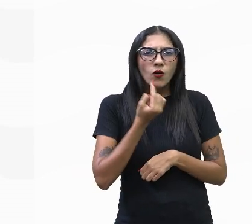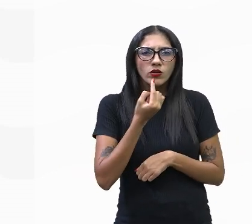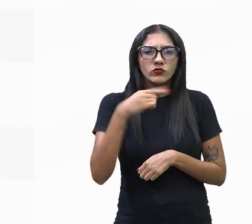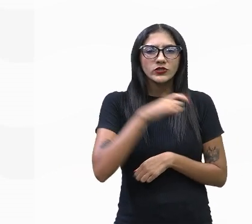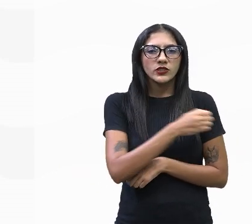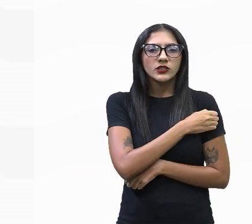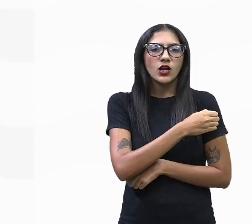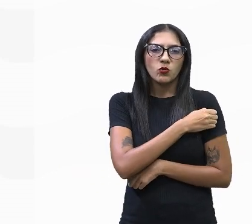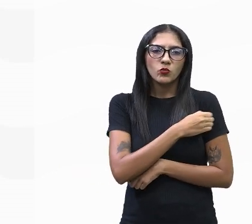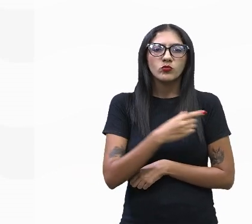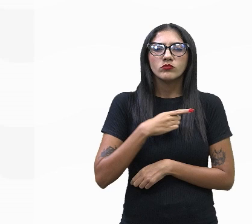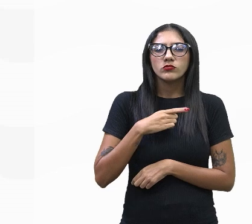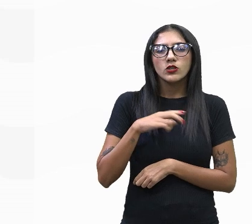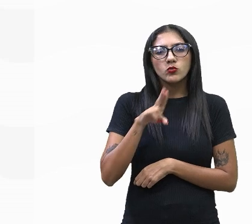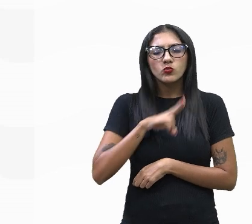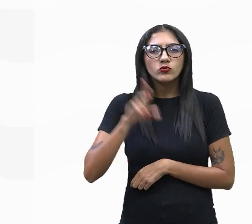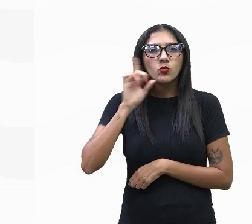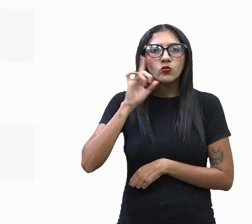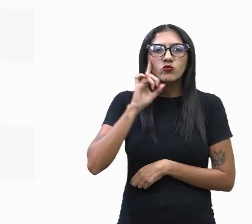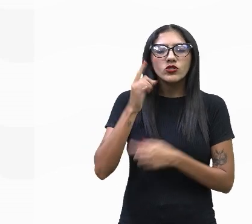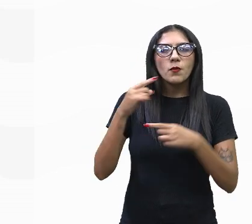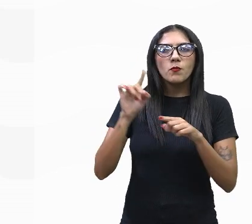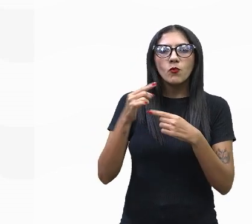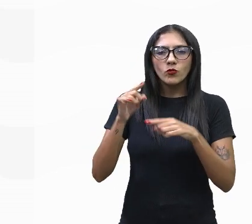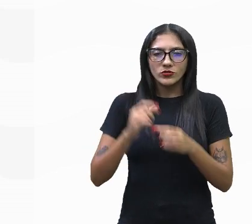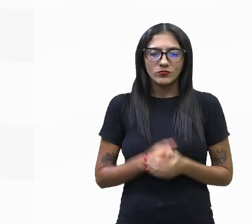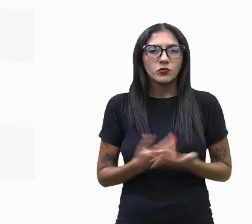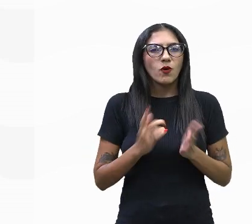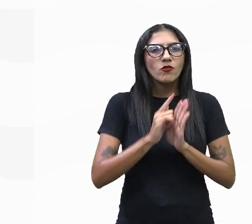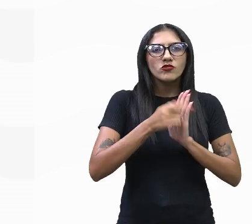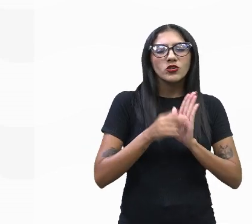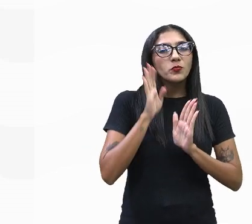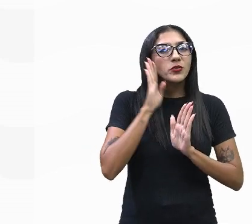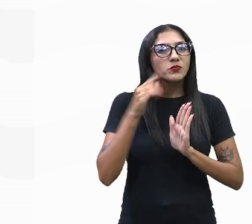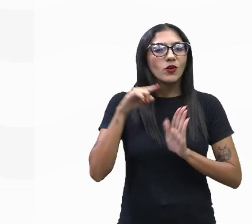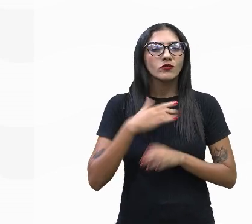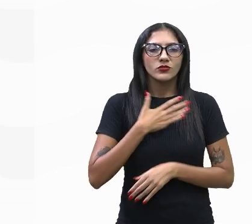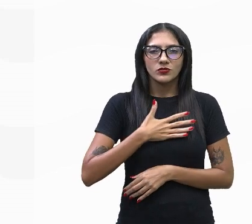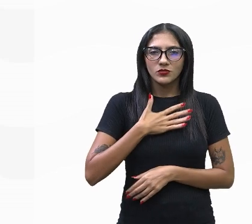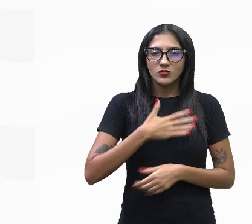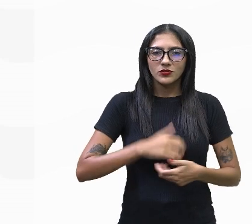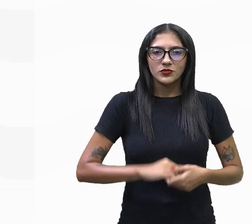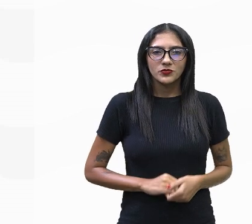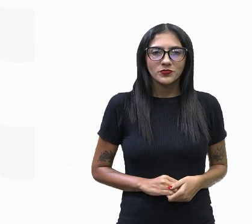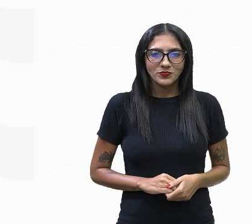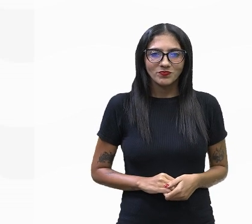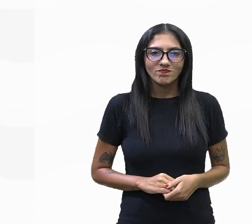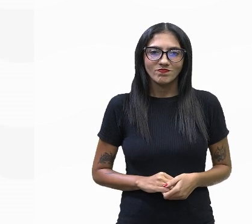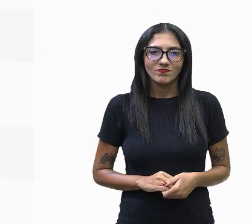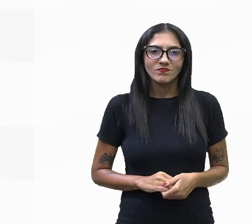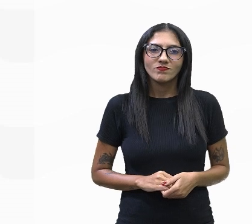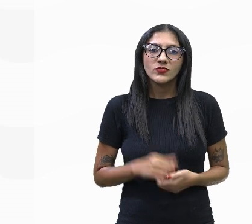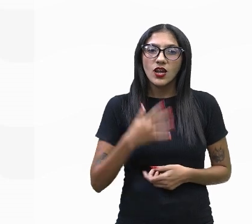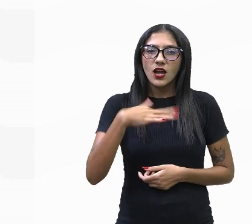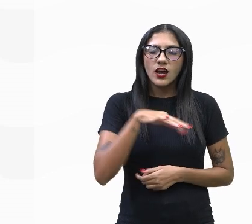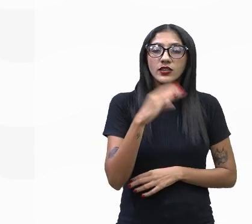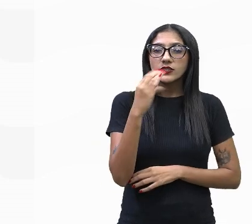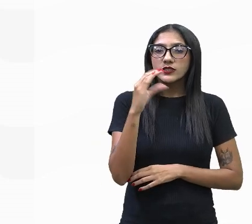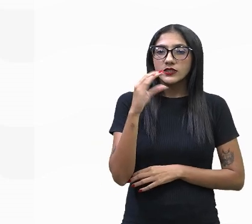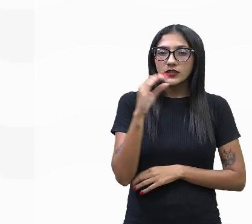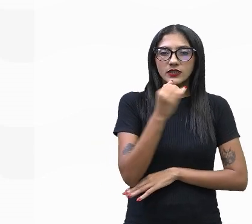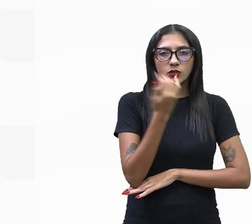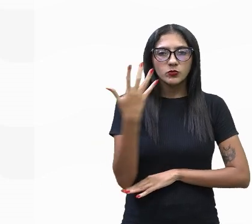diariamente ouvindo músicas? E quais são os gêneros mais ouvidos? A área de ciências da natureza e